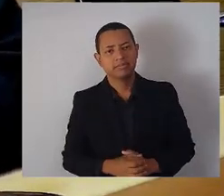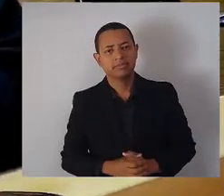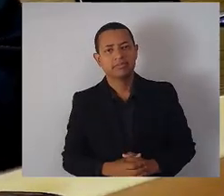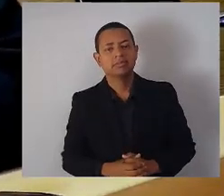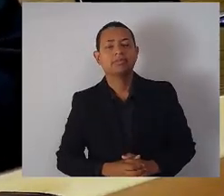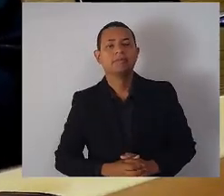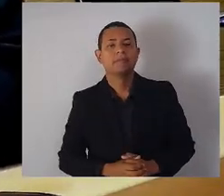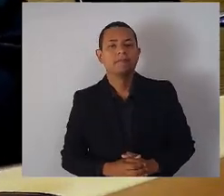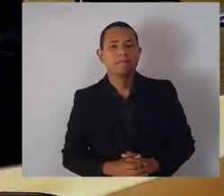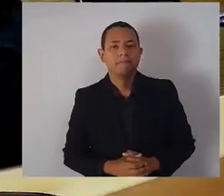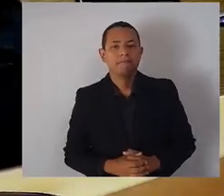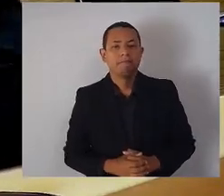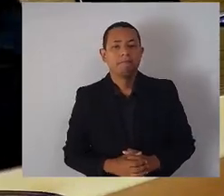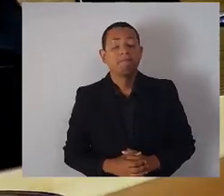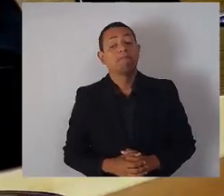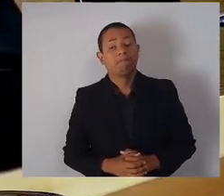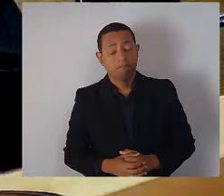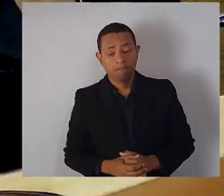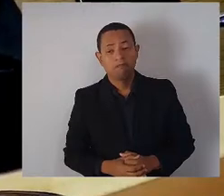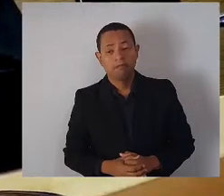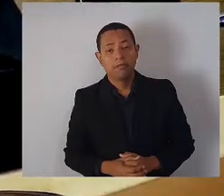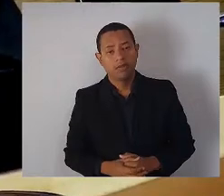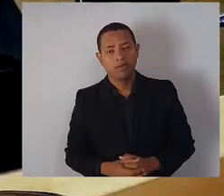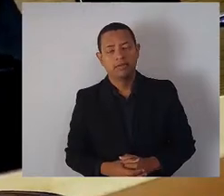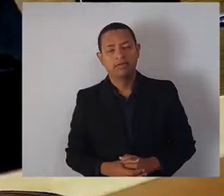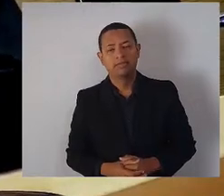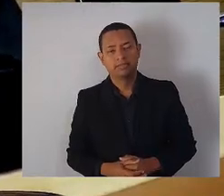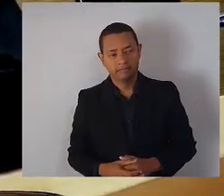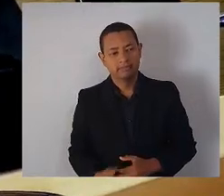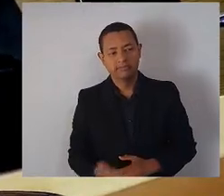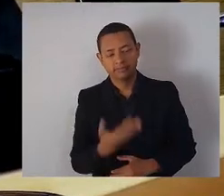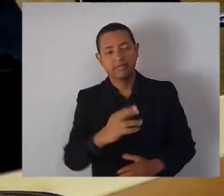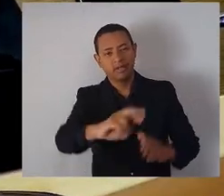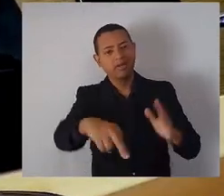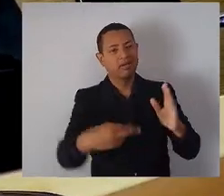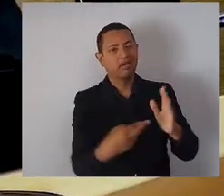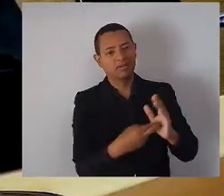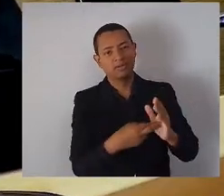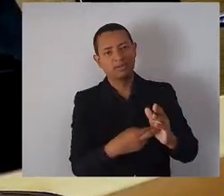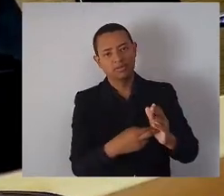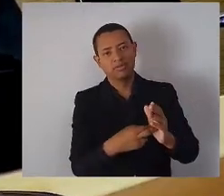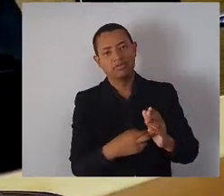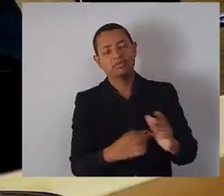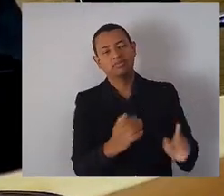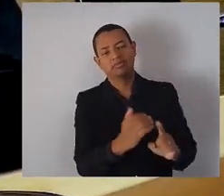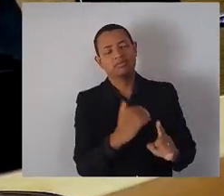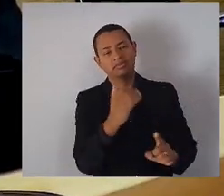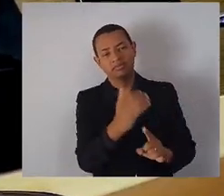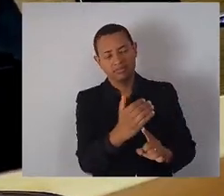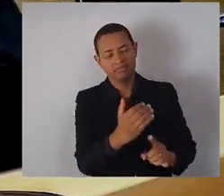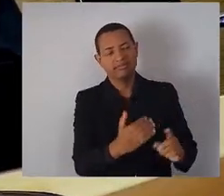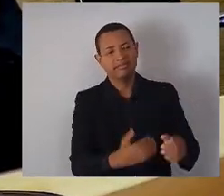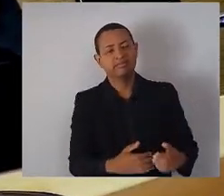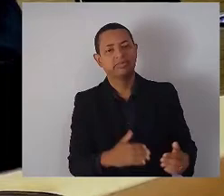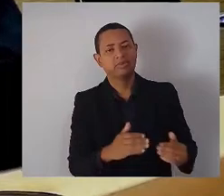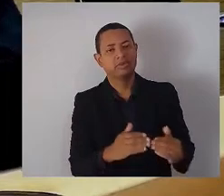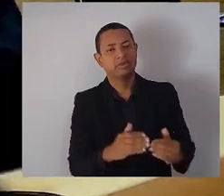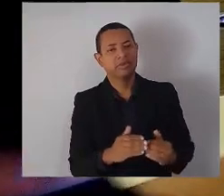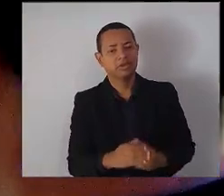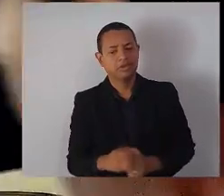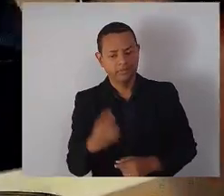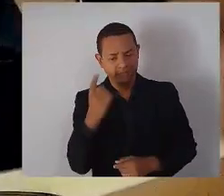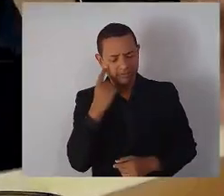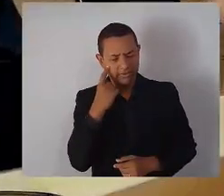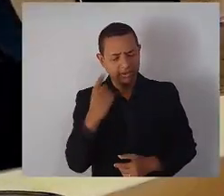Senhor presidente, como muito bem destacou o relator e o desembargador Vistor, estamos diante de fusão